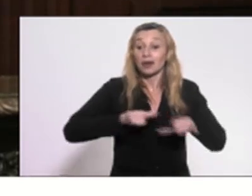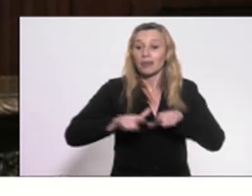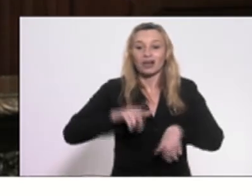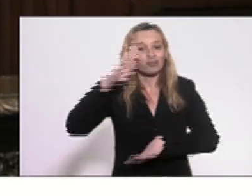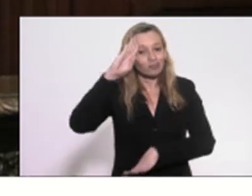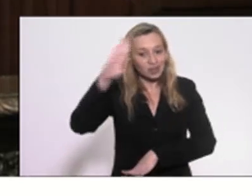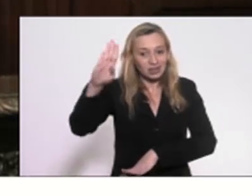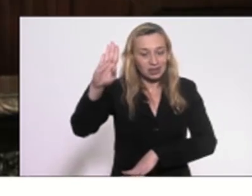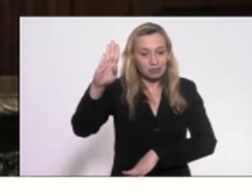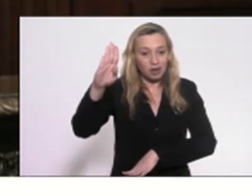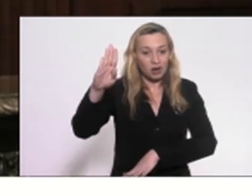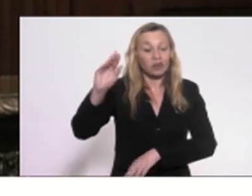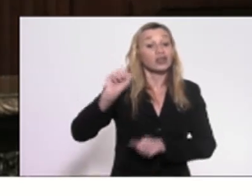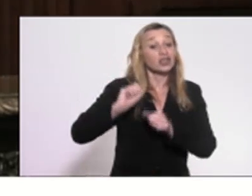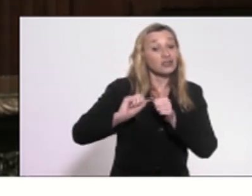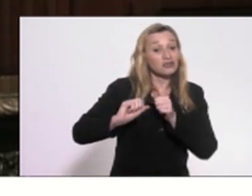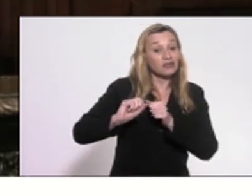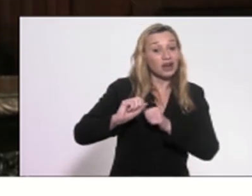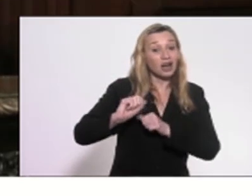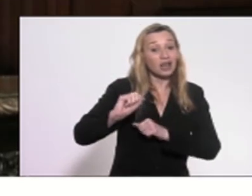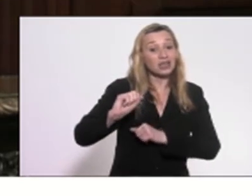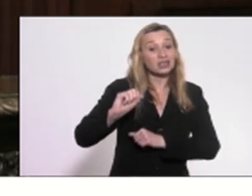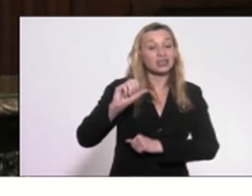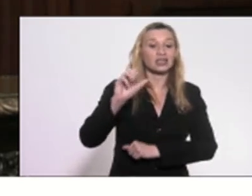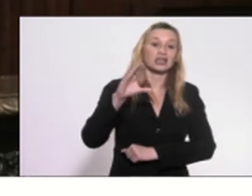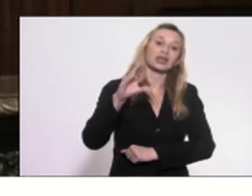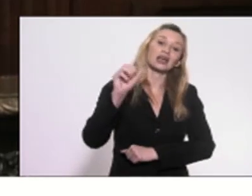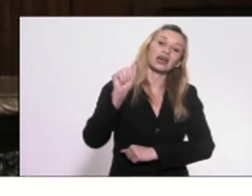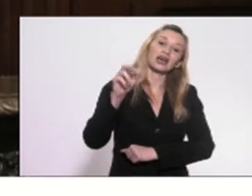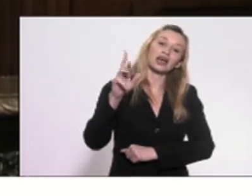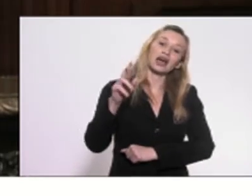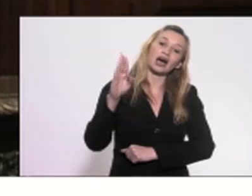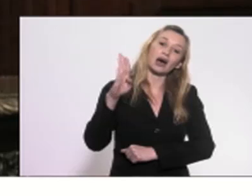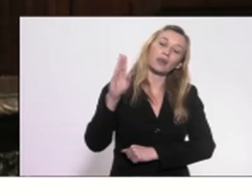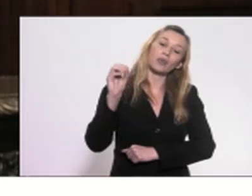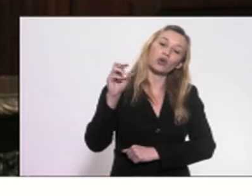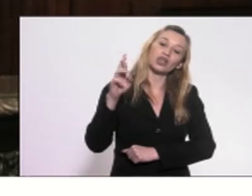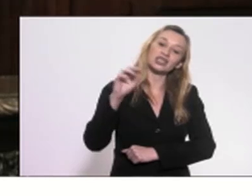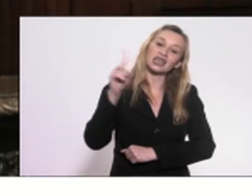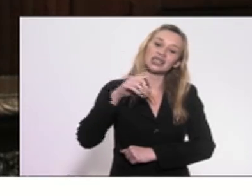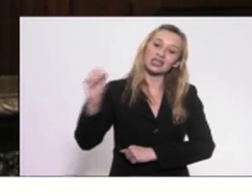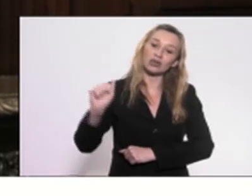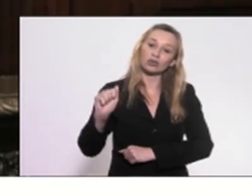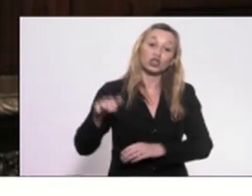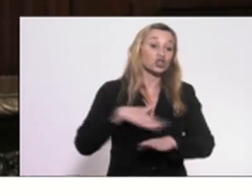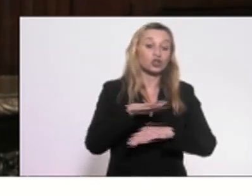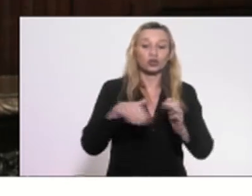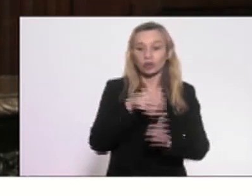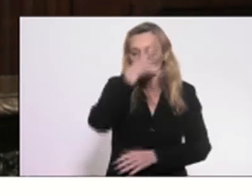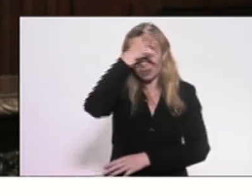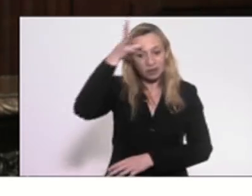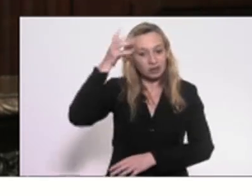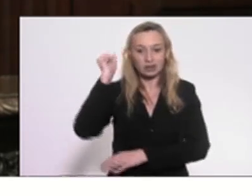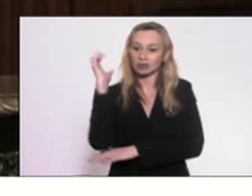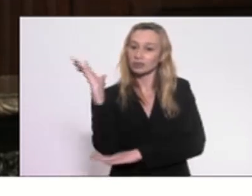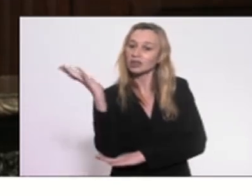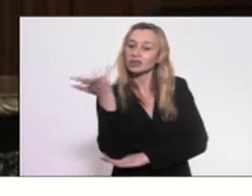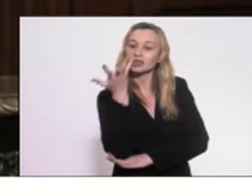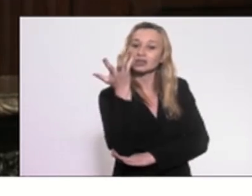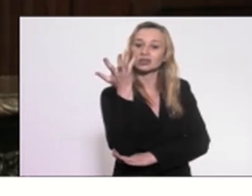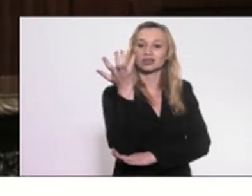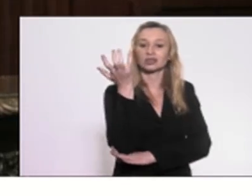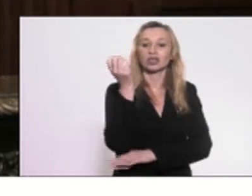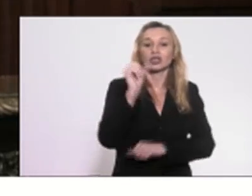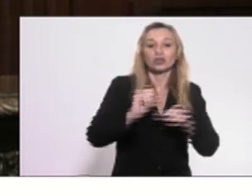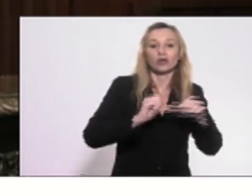fundamental que faz a arborização de toda a floresta amazônica, trocando o